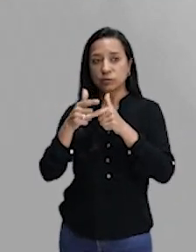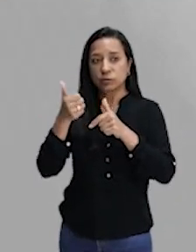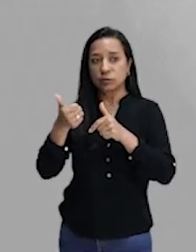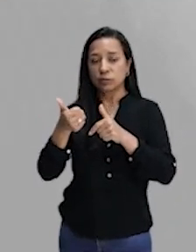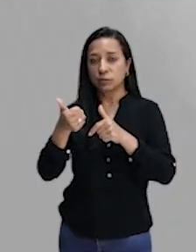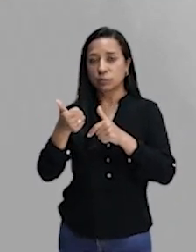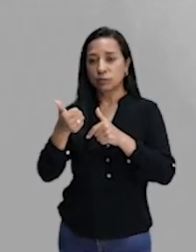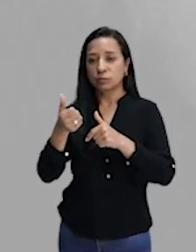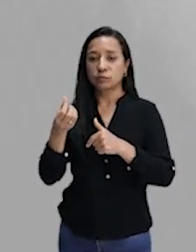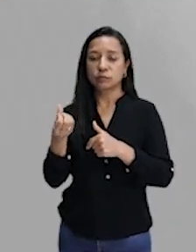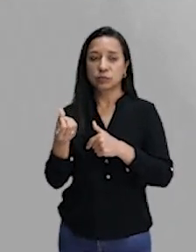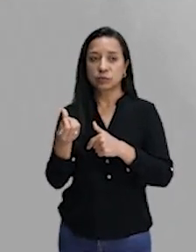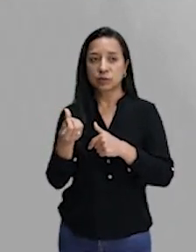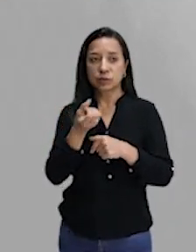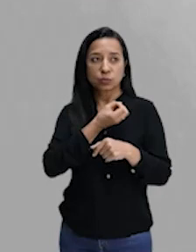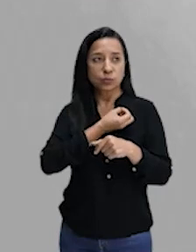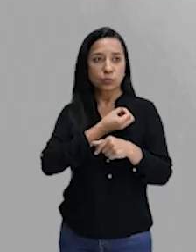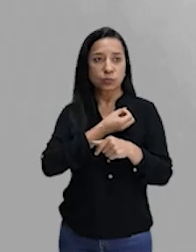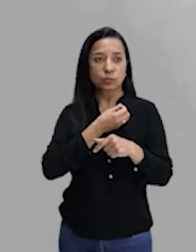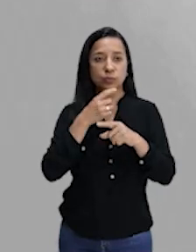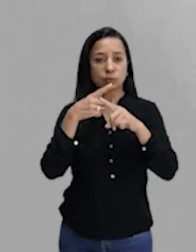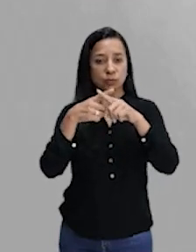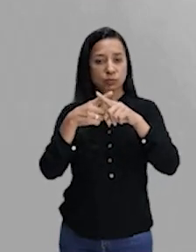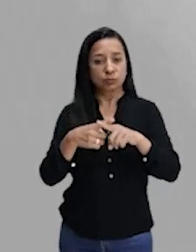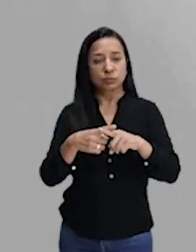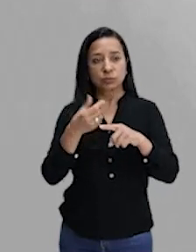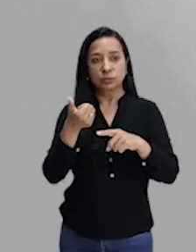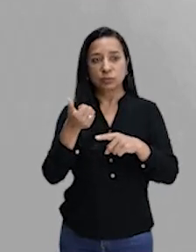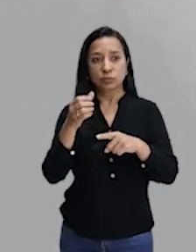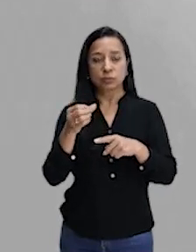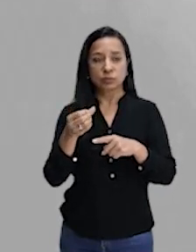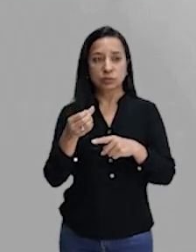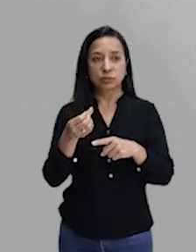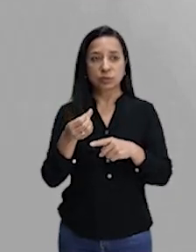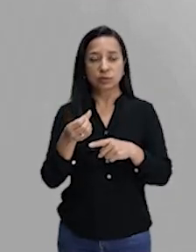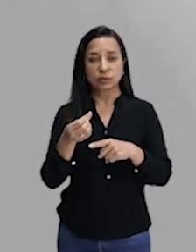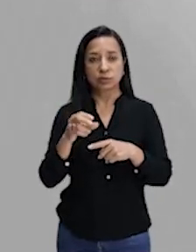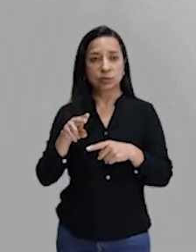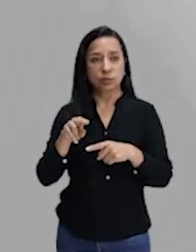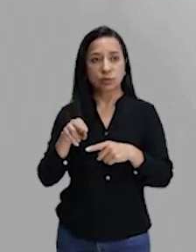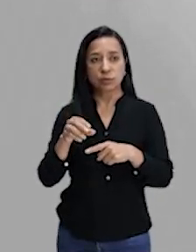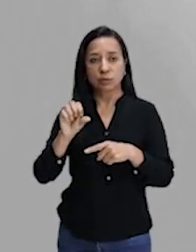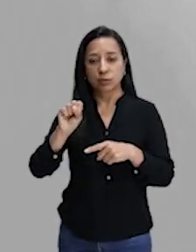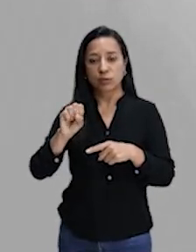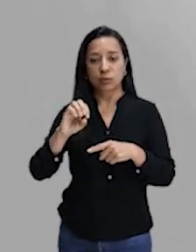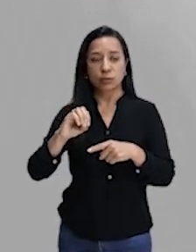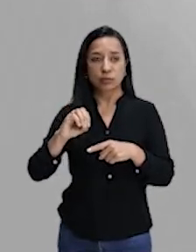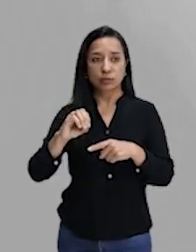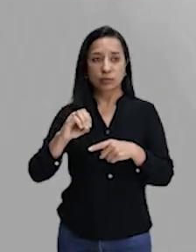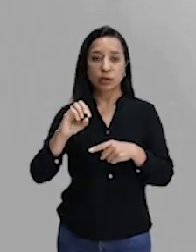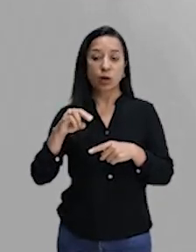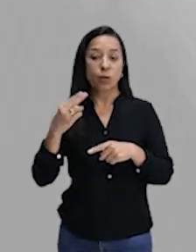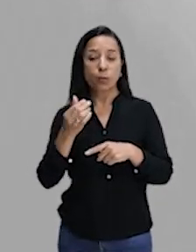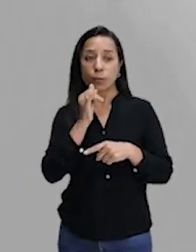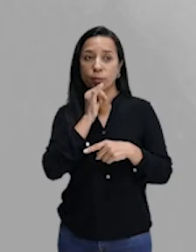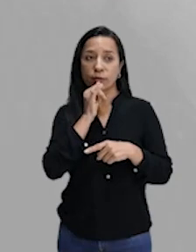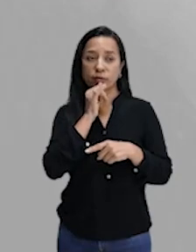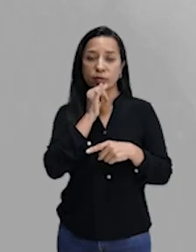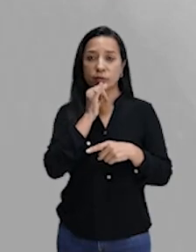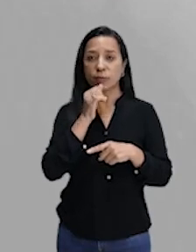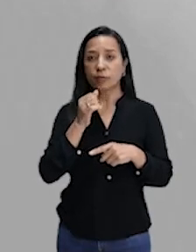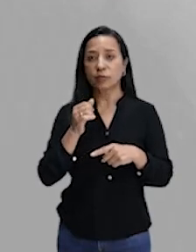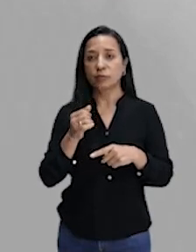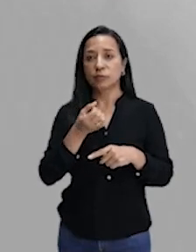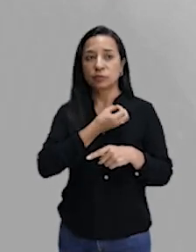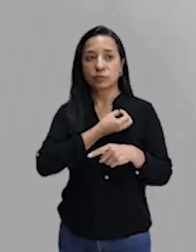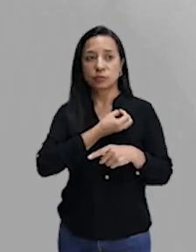o número que eu multiplico por 16 que dá 80 né O que chega perto de 80 ou por exemplo o número